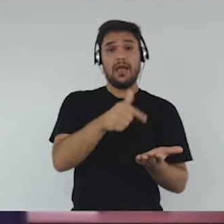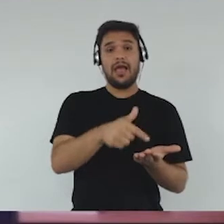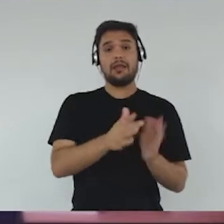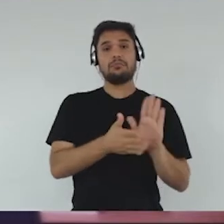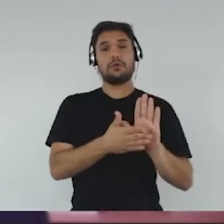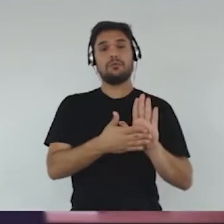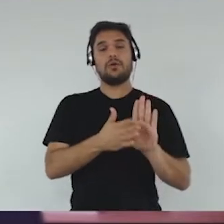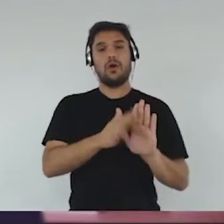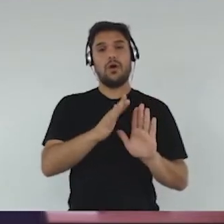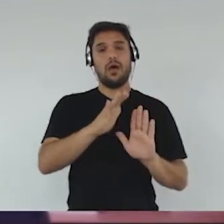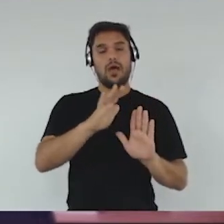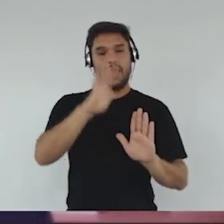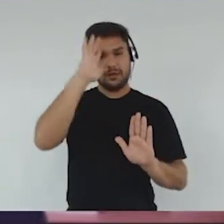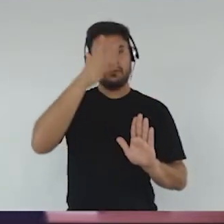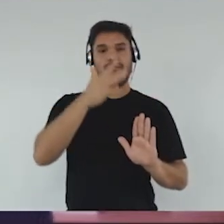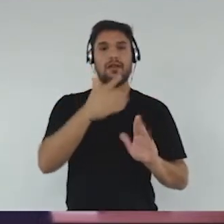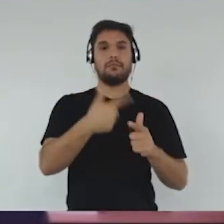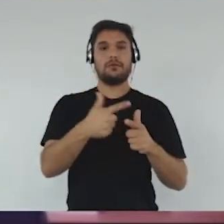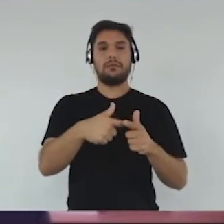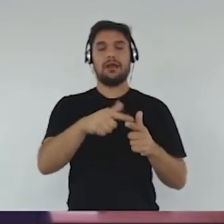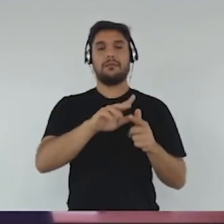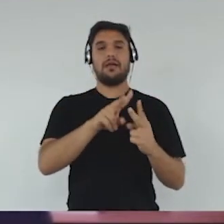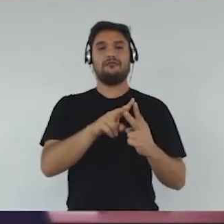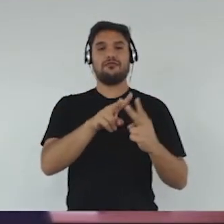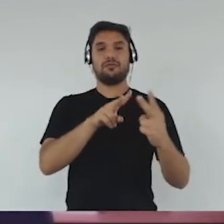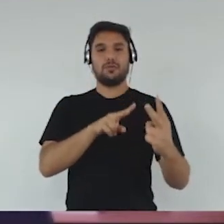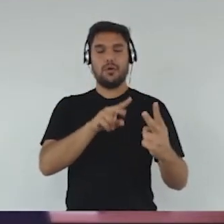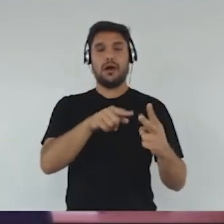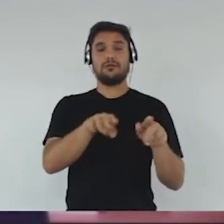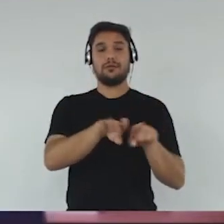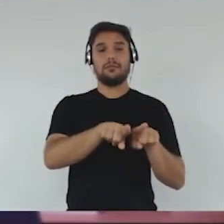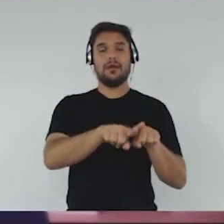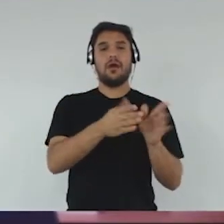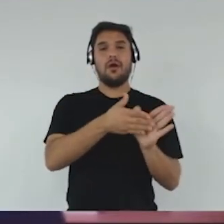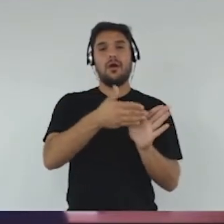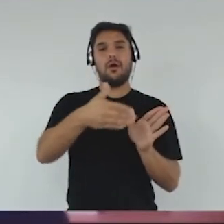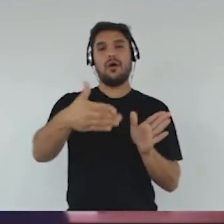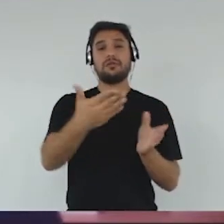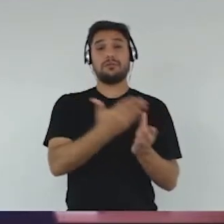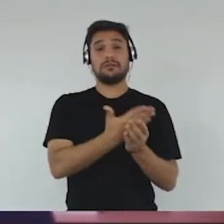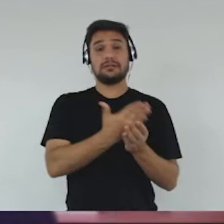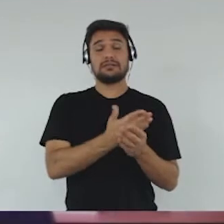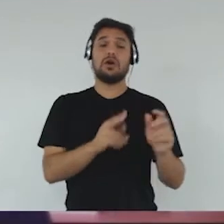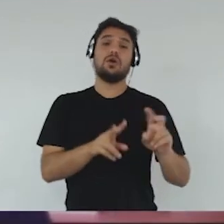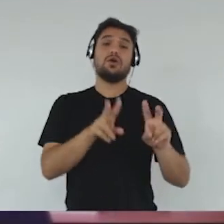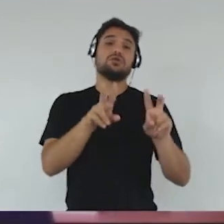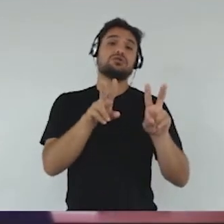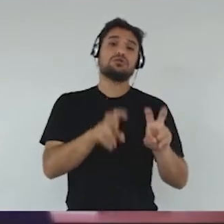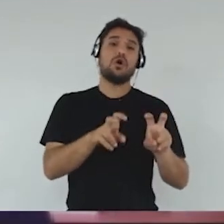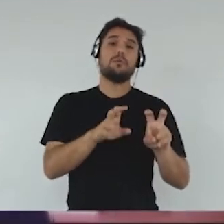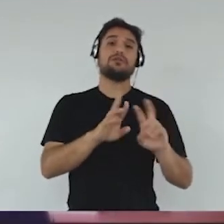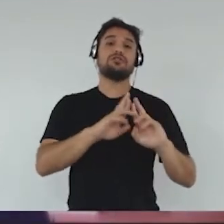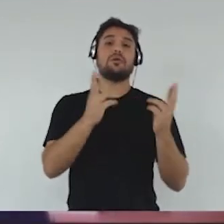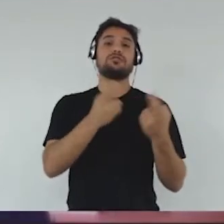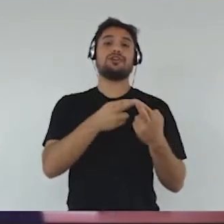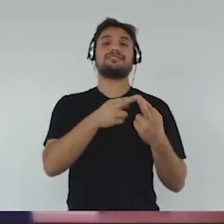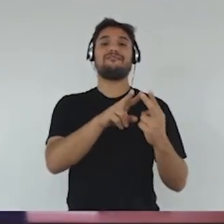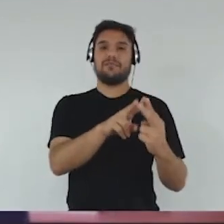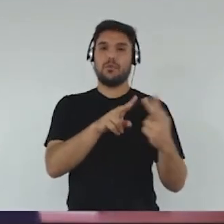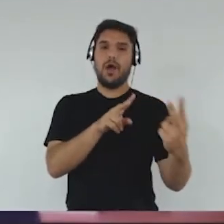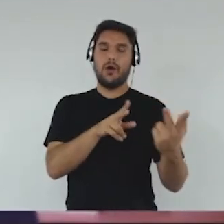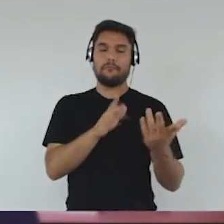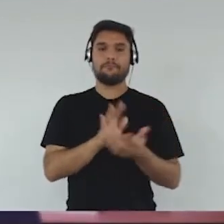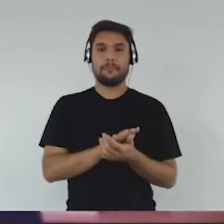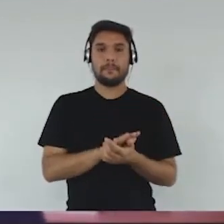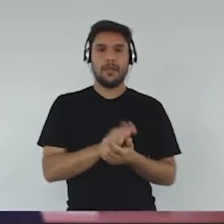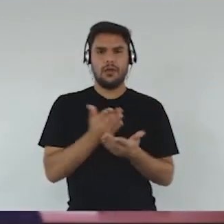para protocolos cibernéticos e ordens processuais que tratem de organização de audiências virtuais. Os